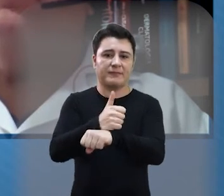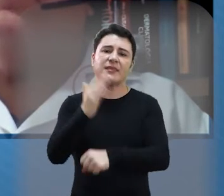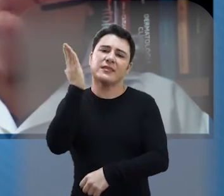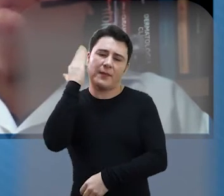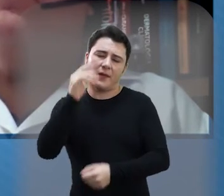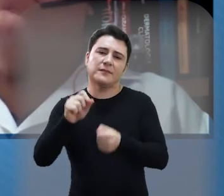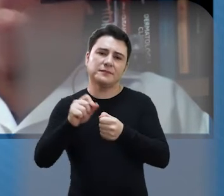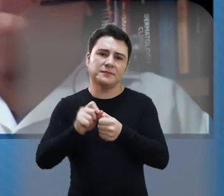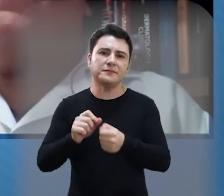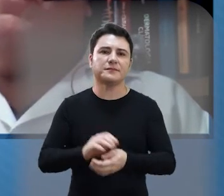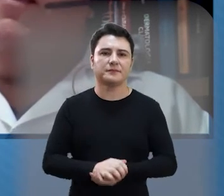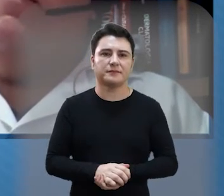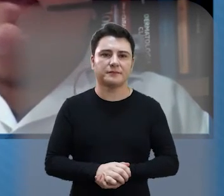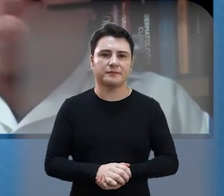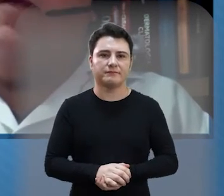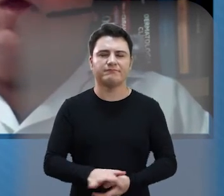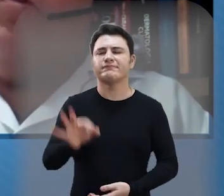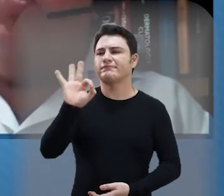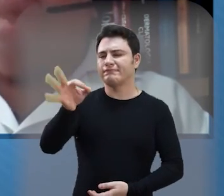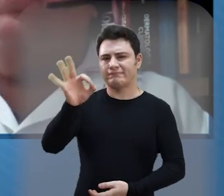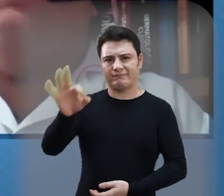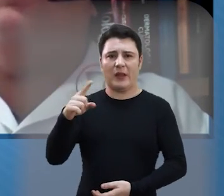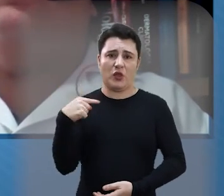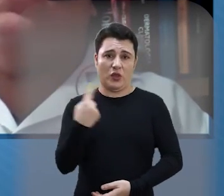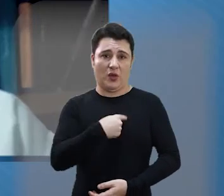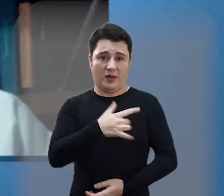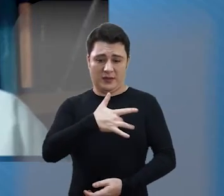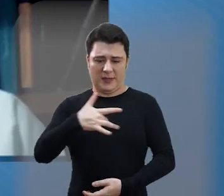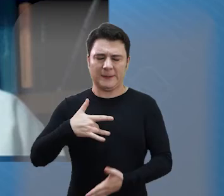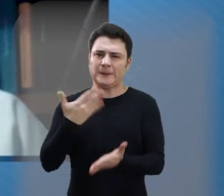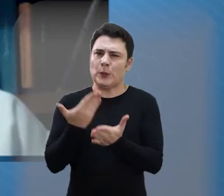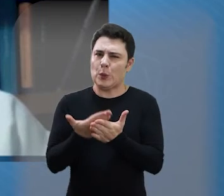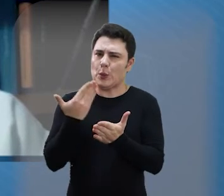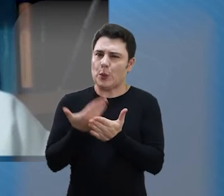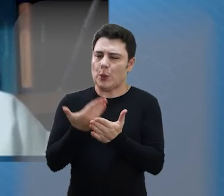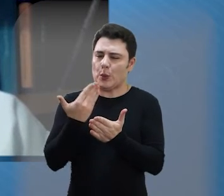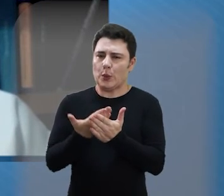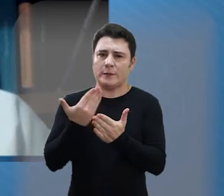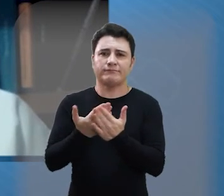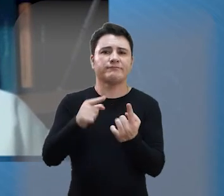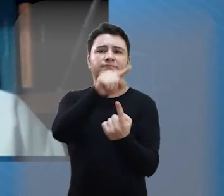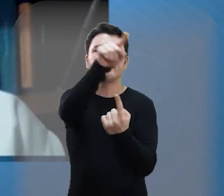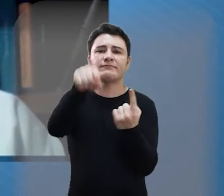profissional competente. Exatamente. A sua